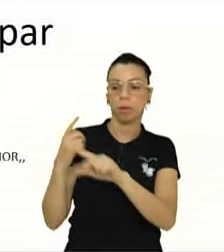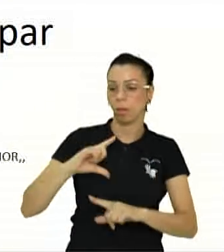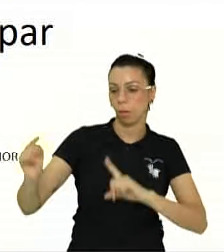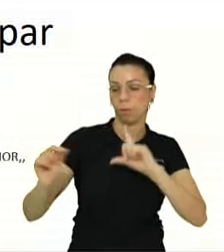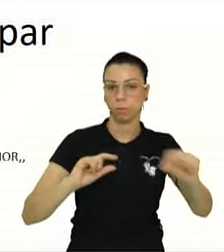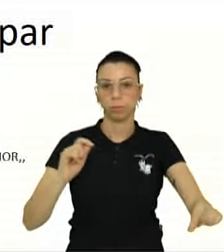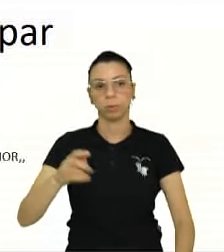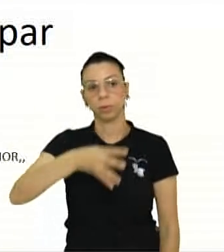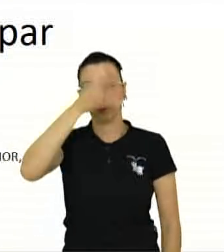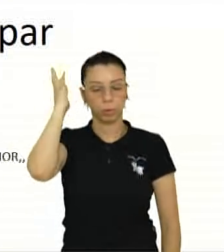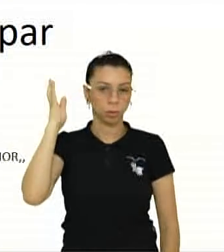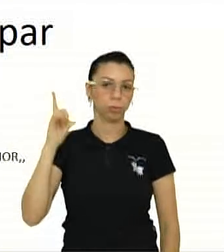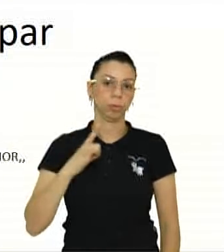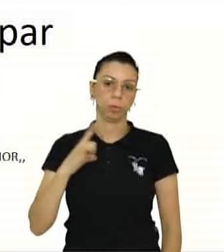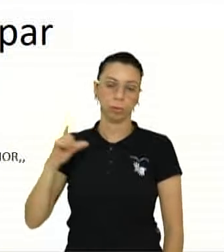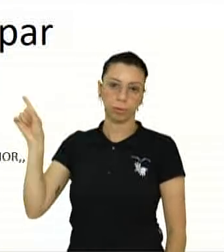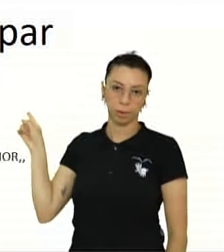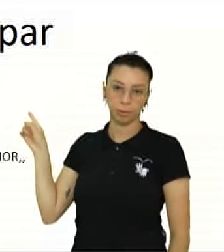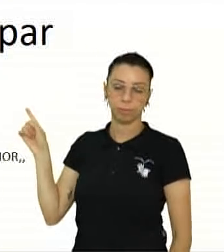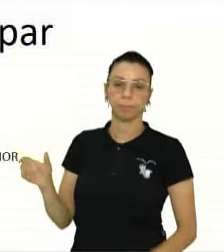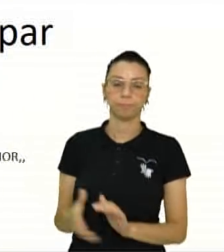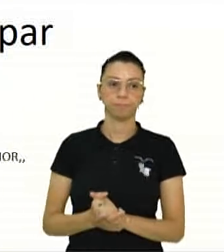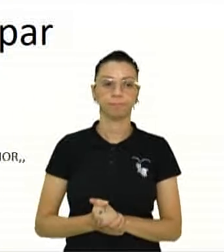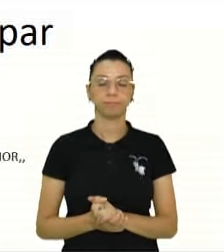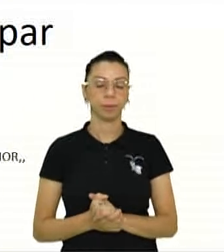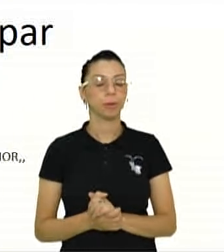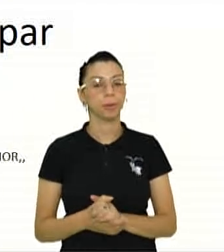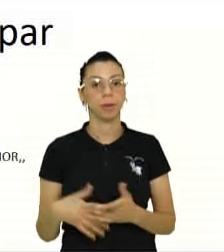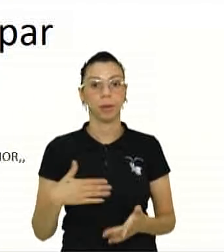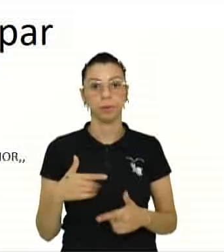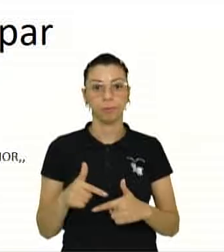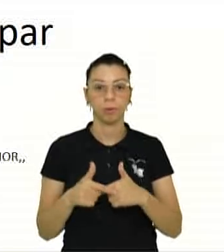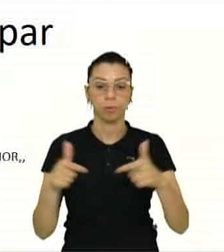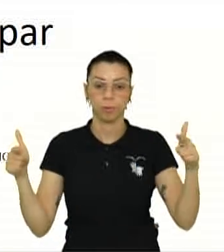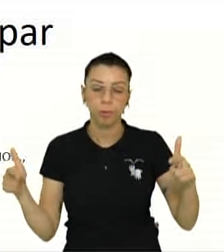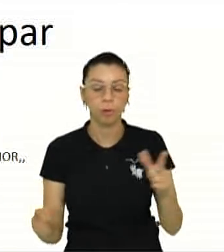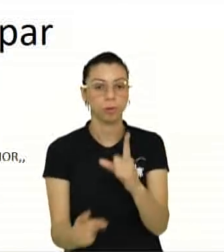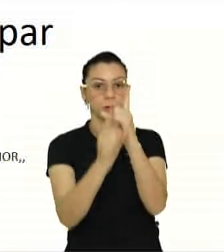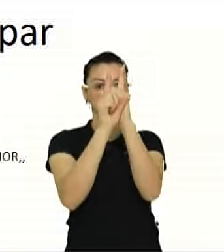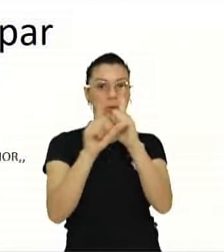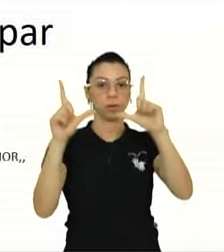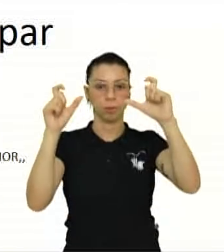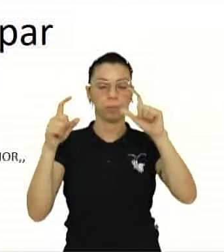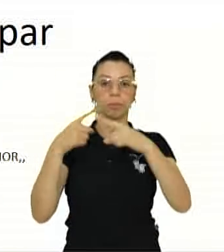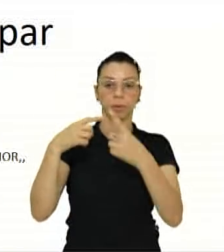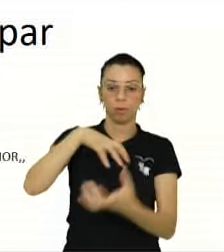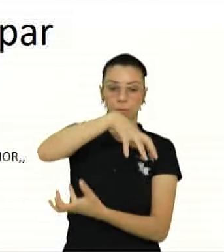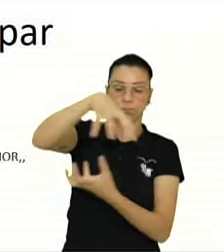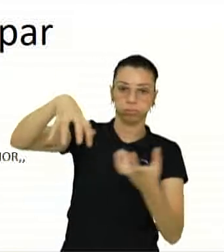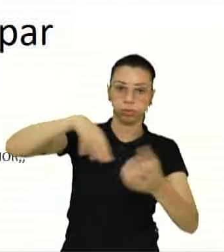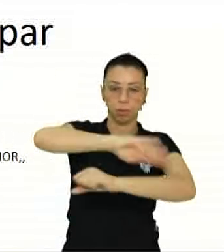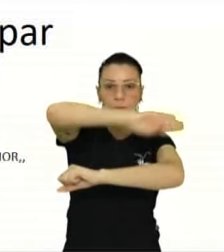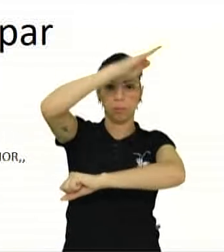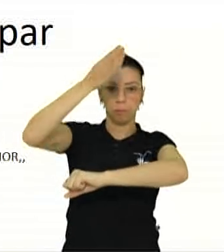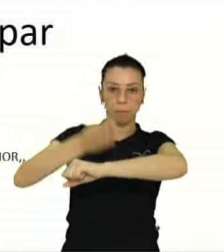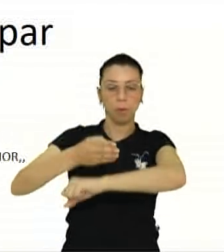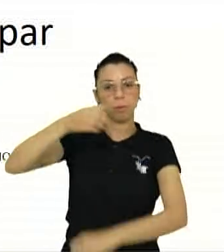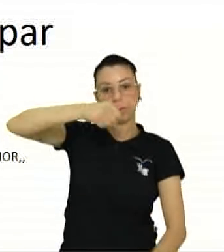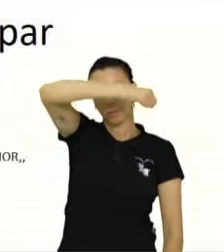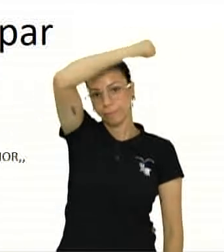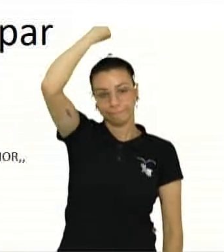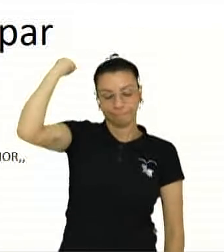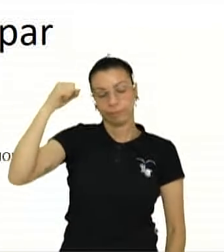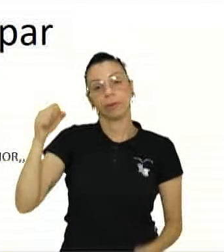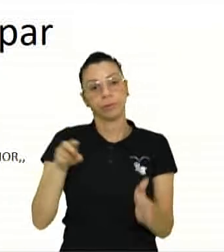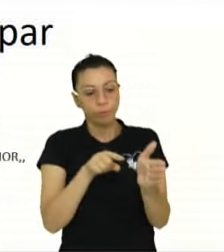tem uma gravura, tive muita sorte em achar essa gravura, sobre a revolta do Monte Sagrado. Tive que pesquisar o que era essa história